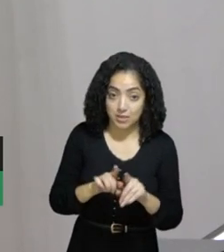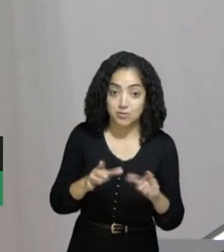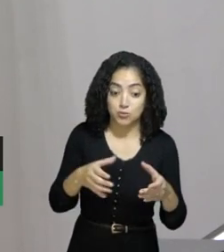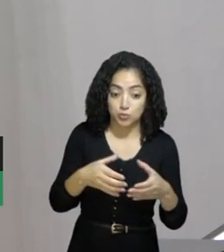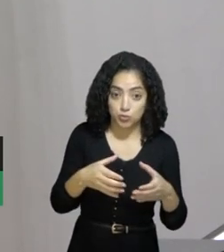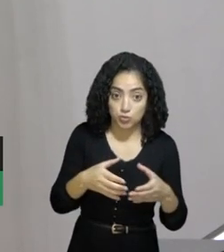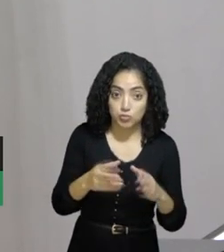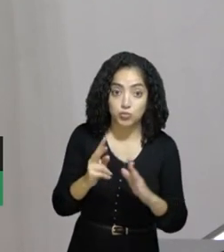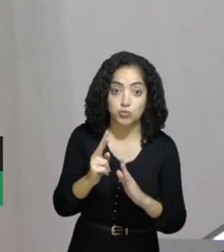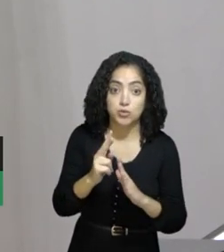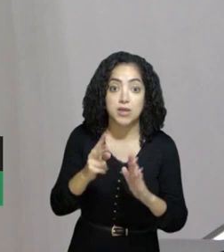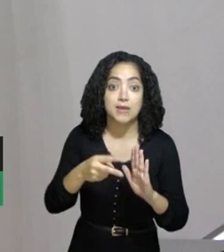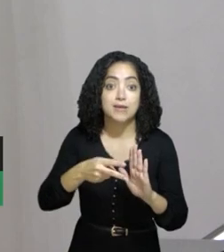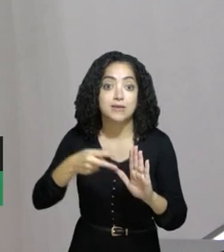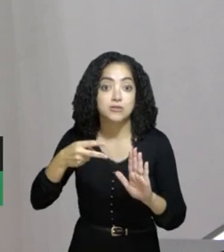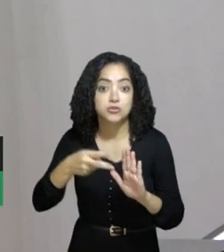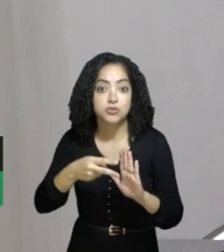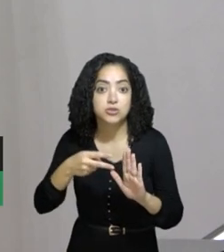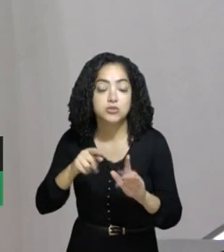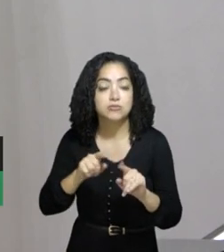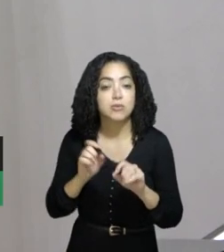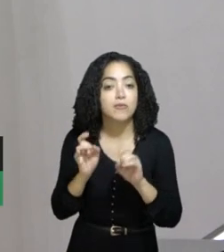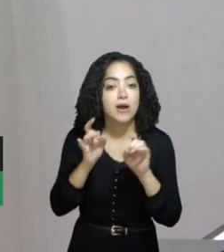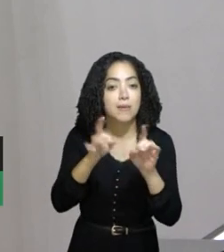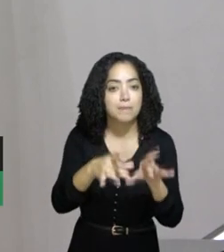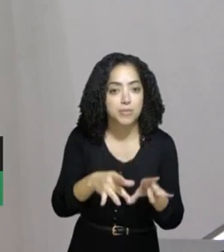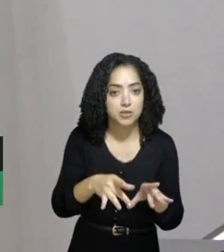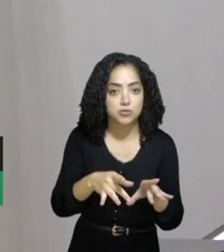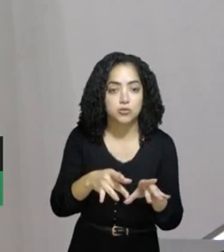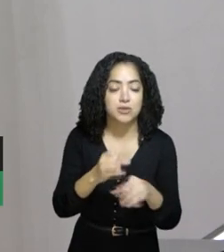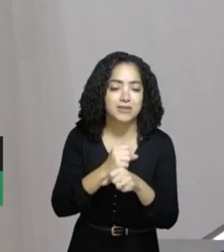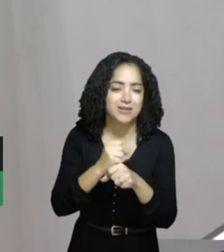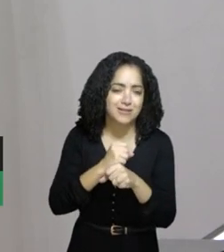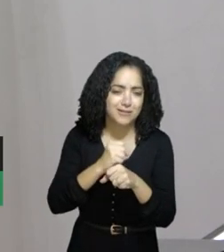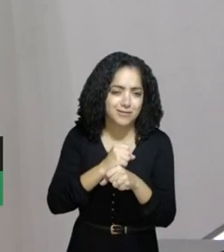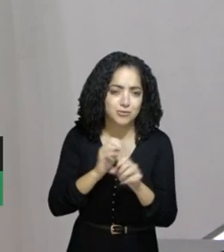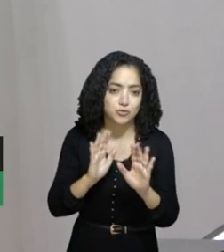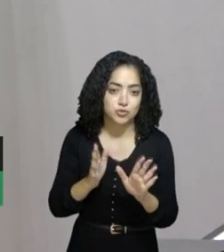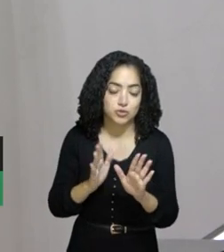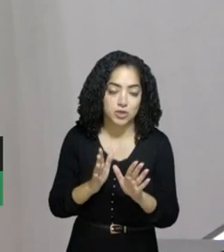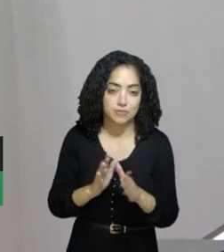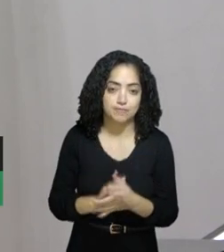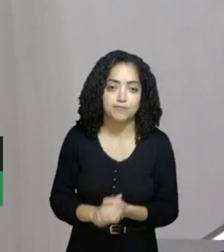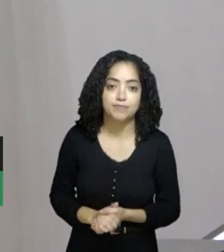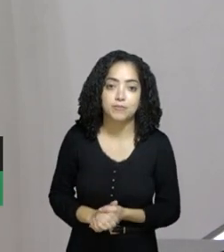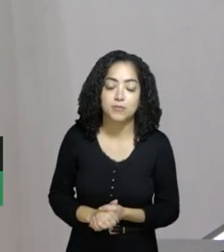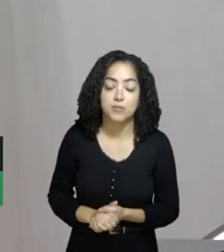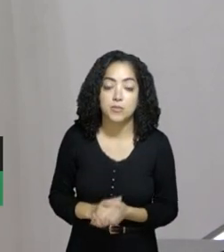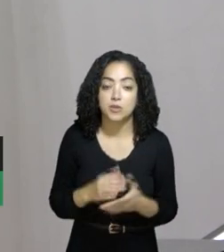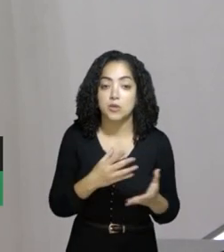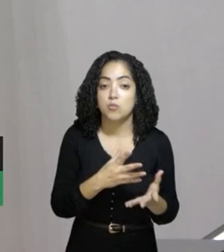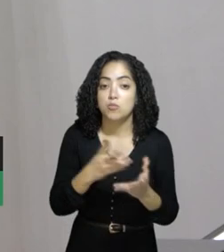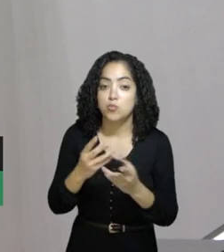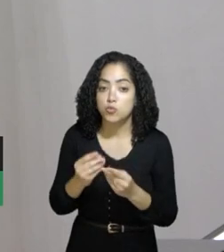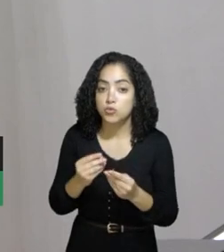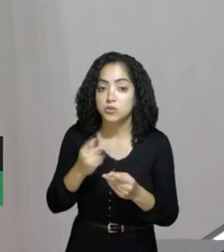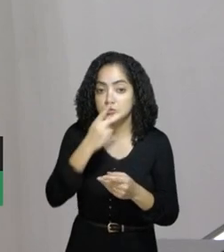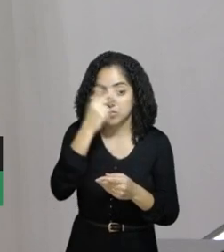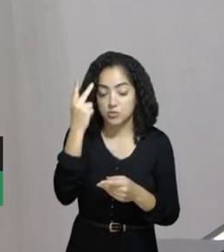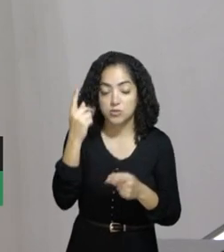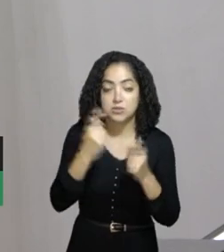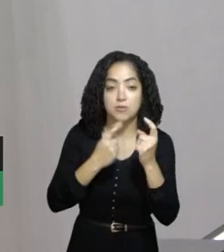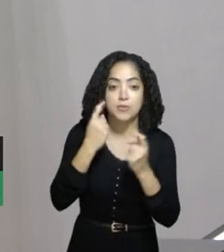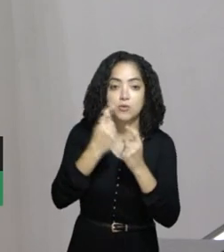a barragem estava abandonada há décadas, deixando muitos catarinenses preocupados quanto